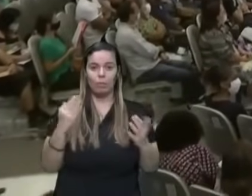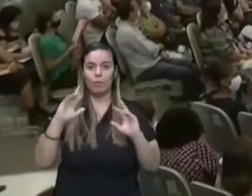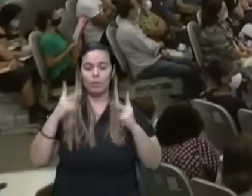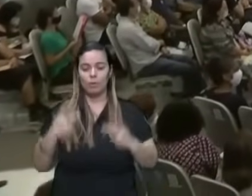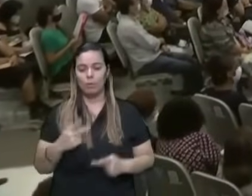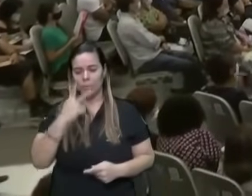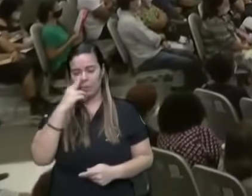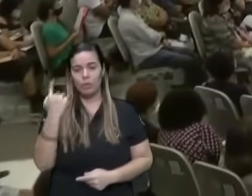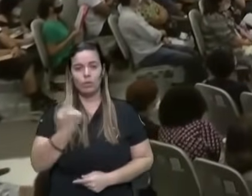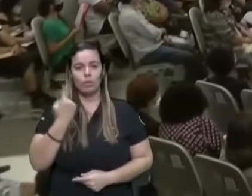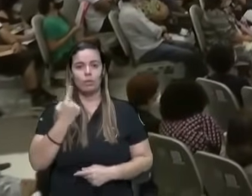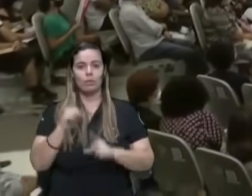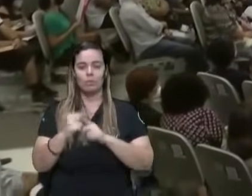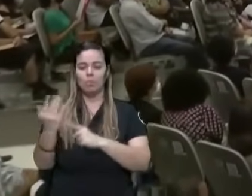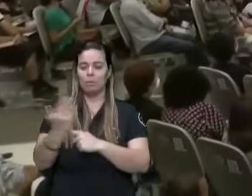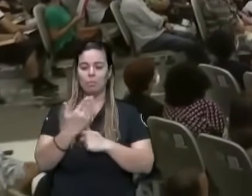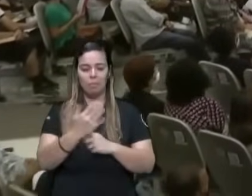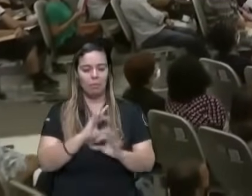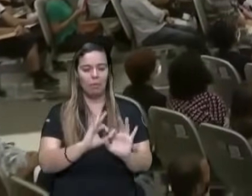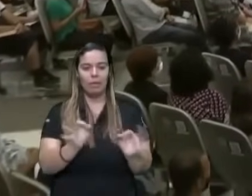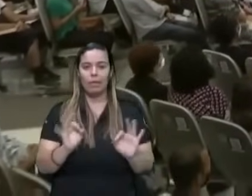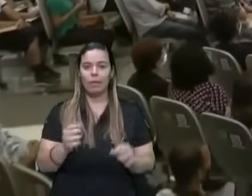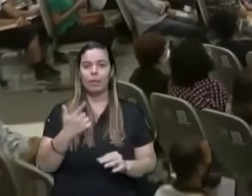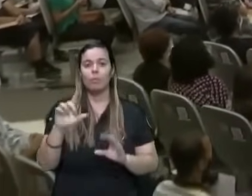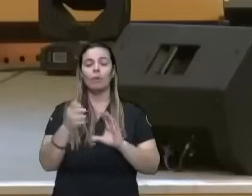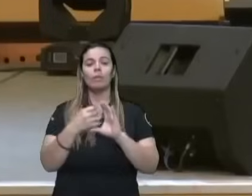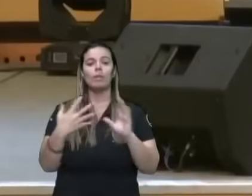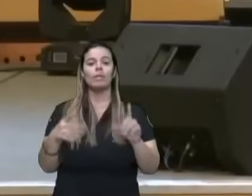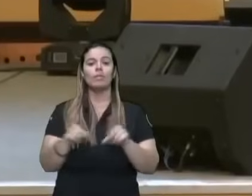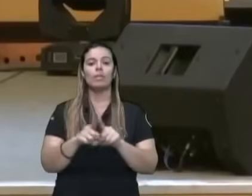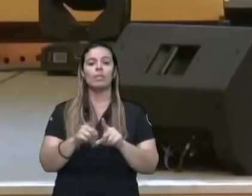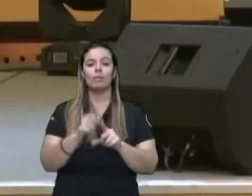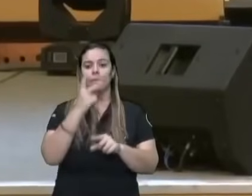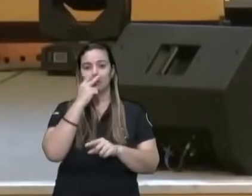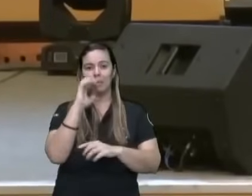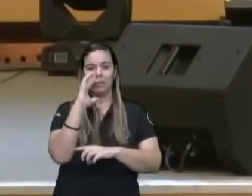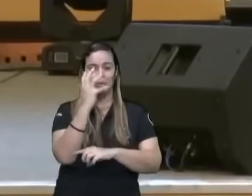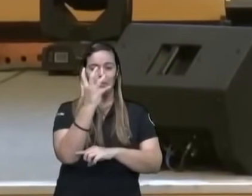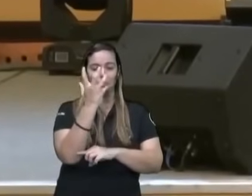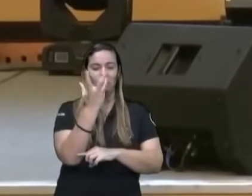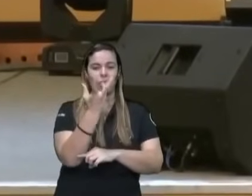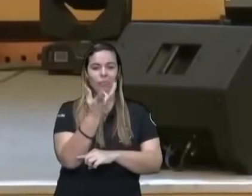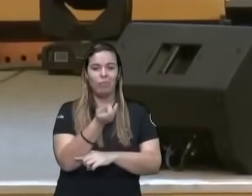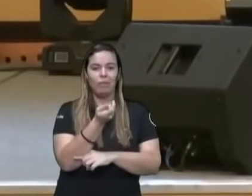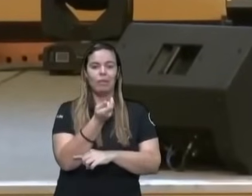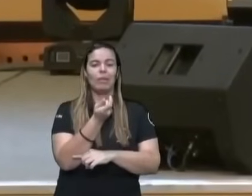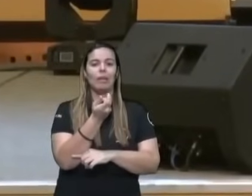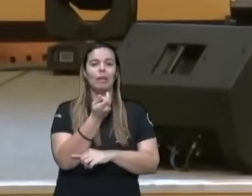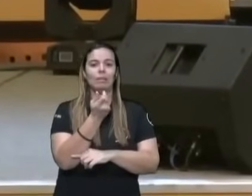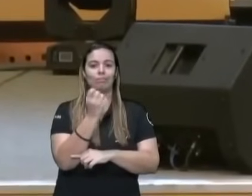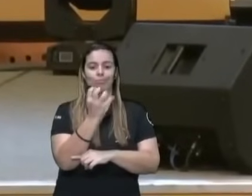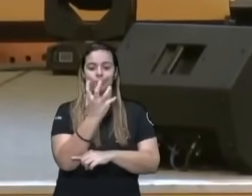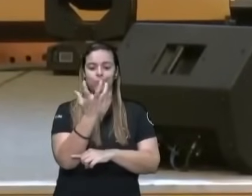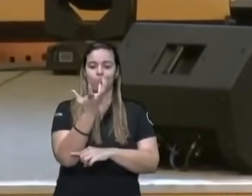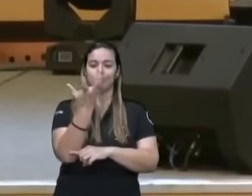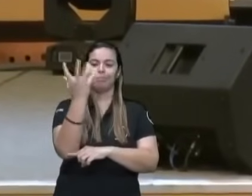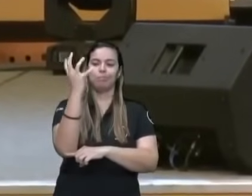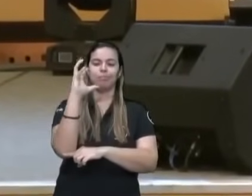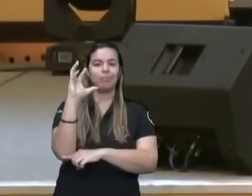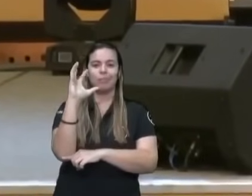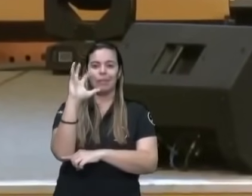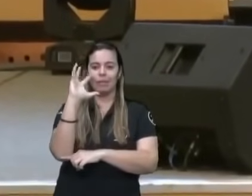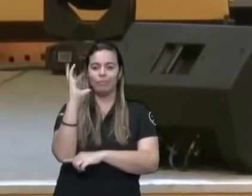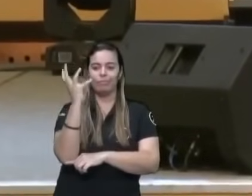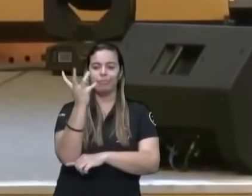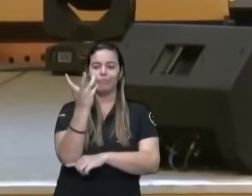Uma outra característica, é um arbusto mirrado. Você não vai crescer, não